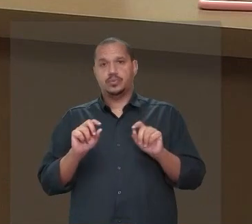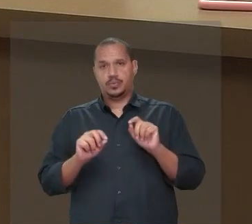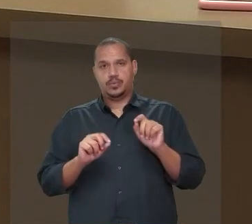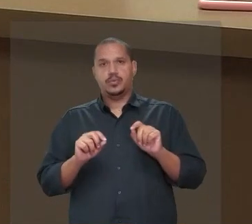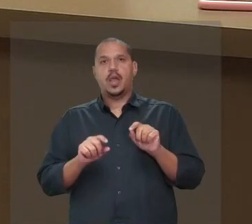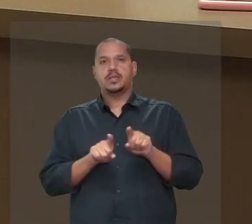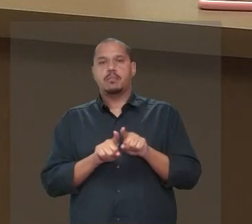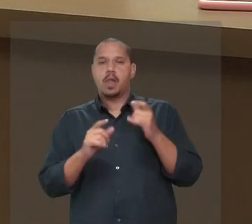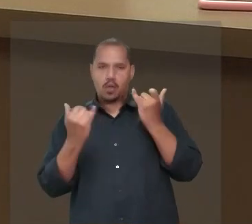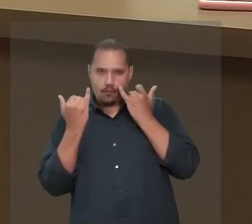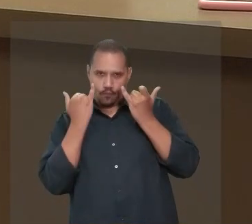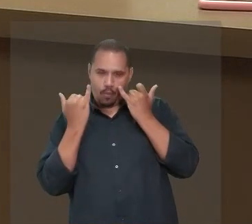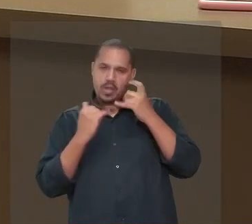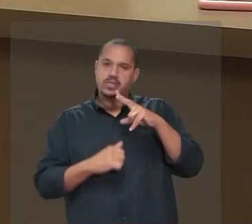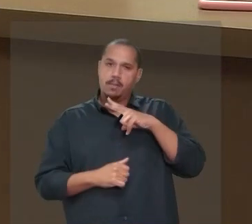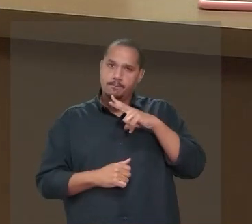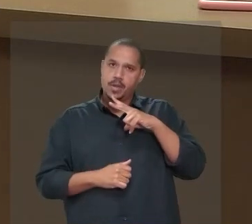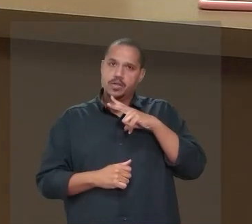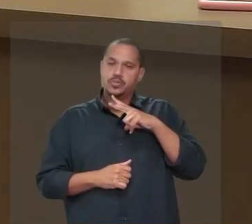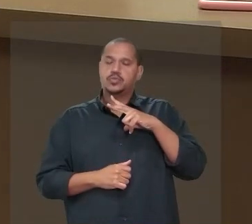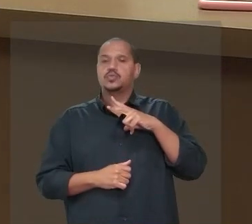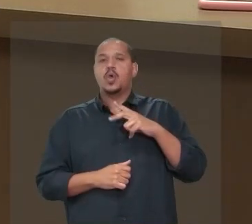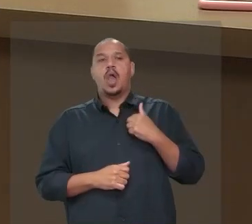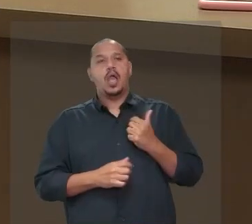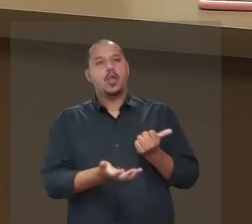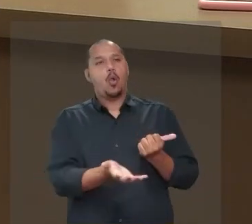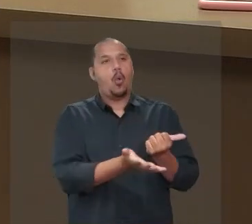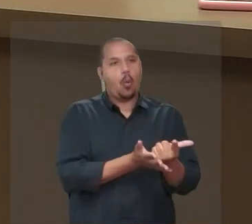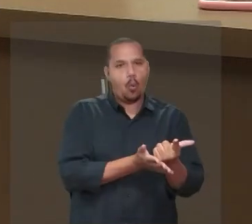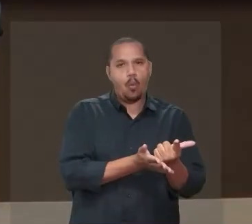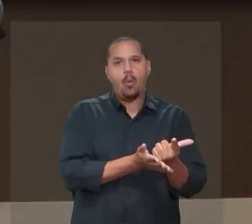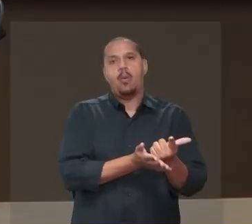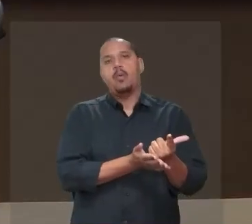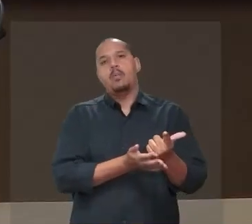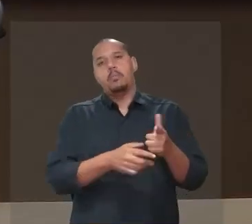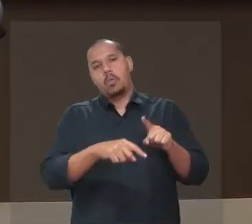pessoais para compra de produtos ou contratação de serviços